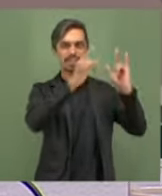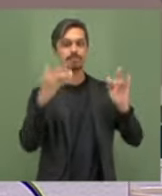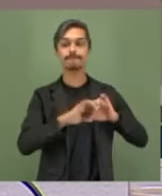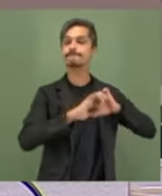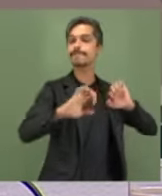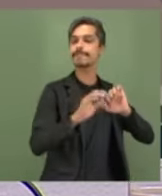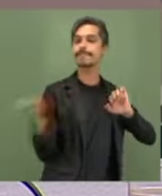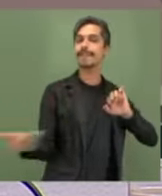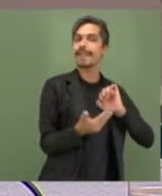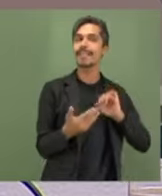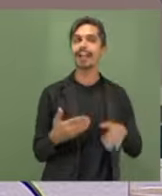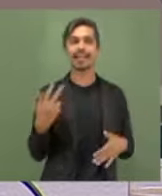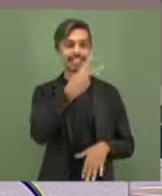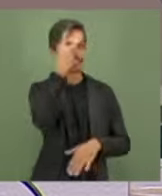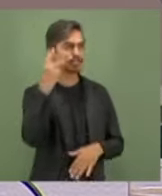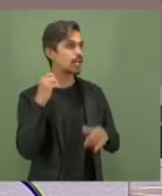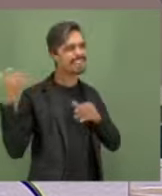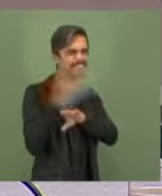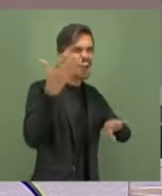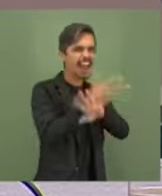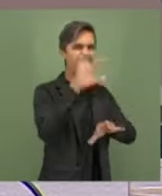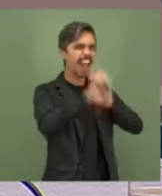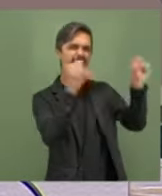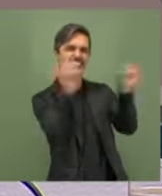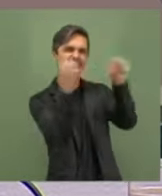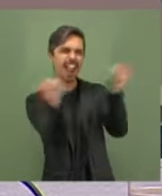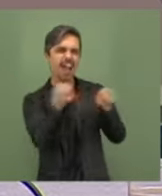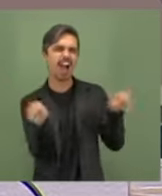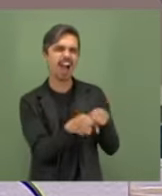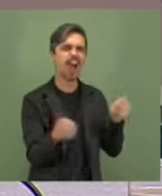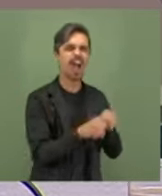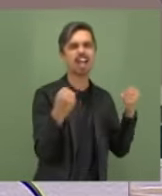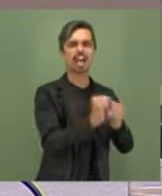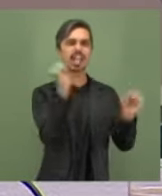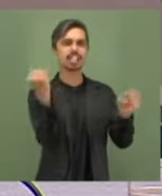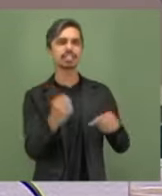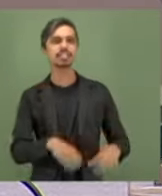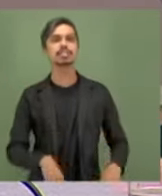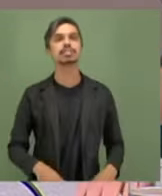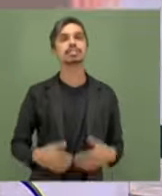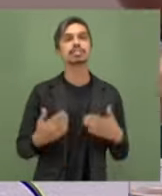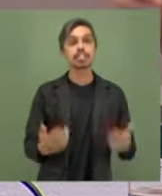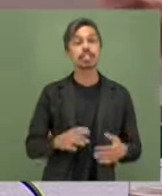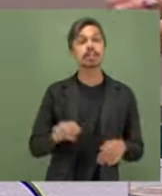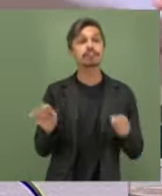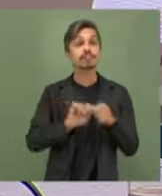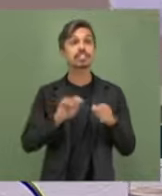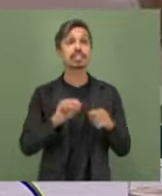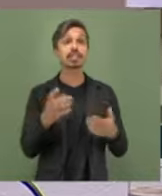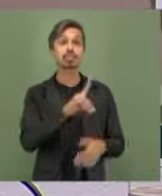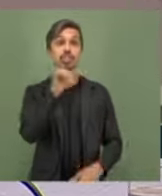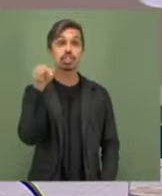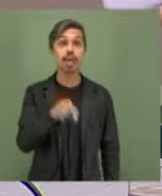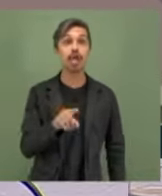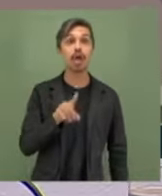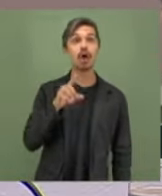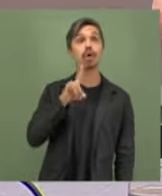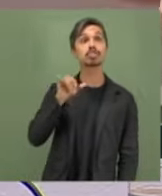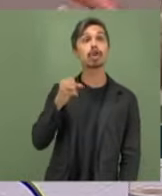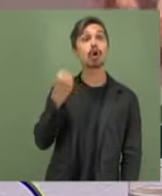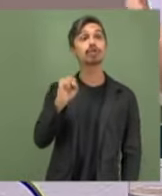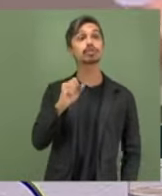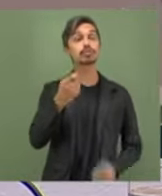agora sabem que estão a ser expostos. Eles sabem o que fizeram nesse dia, e por saberem o que fizeram nesse dia, que fizeram questão de me interrogar sobre o 8 de janeiro. Está